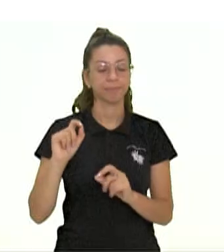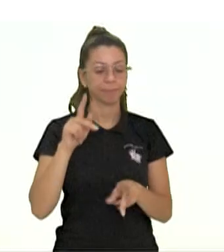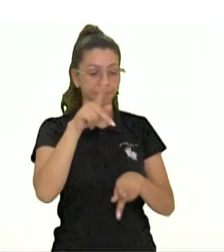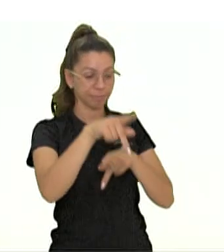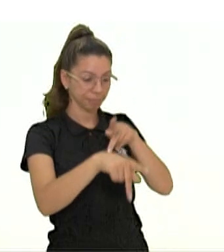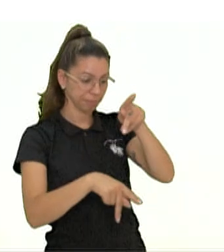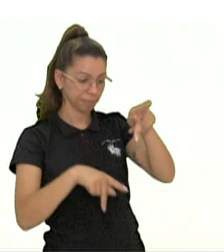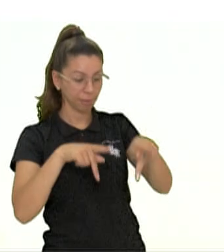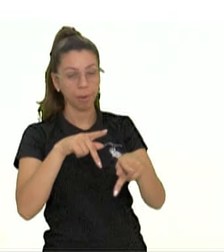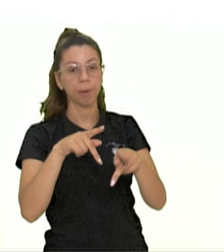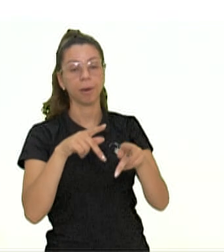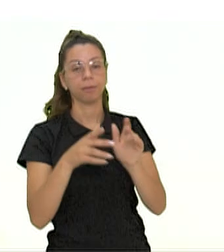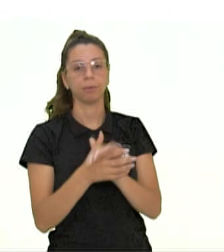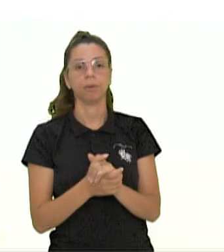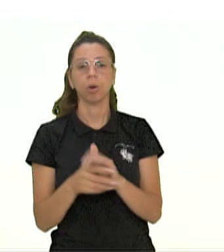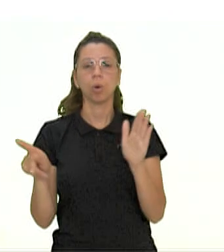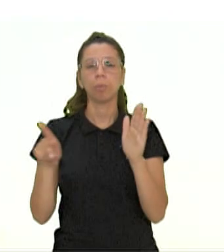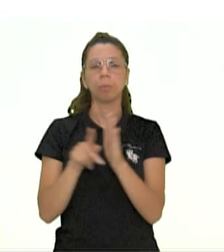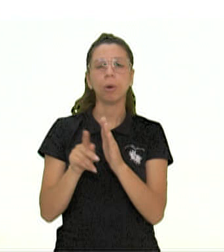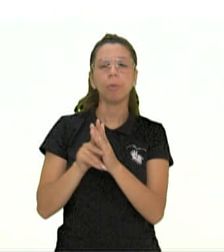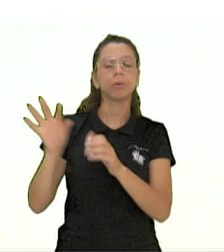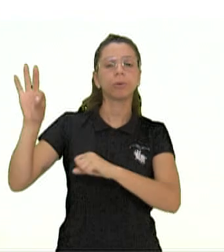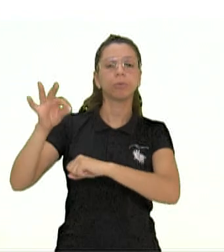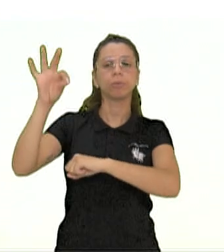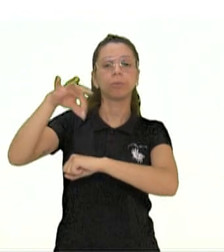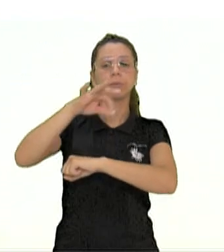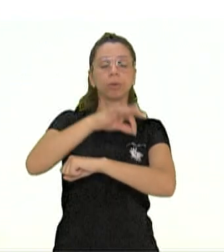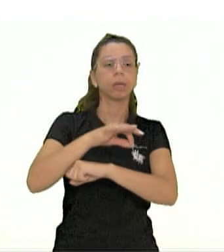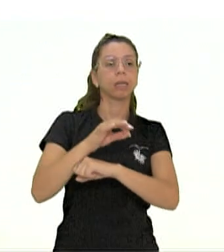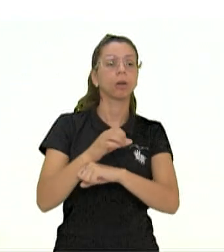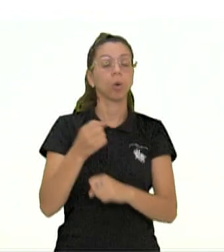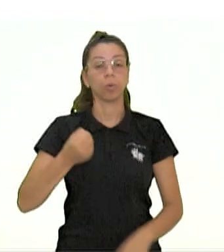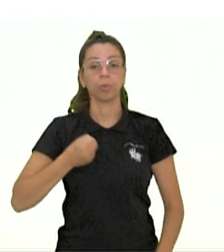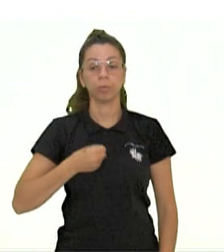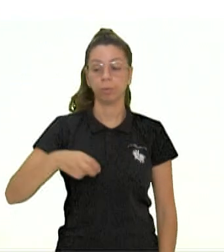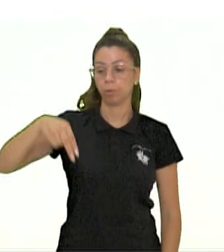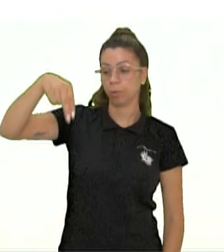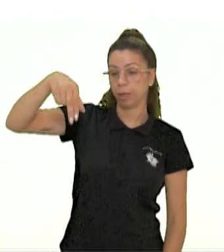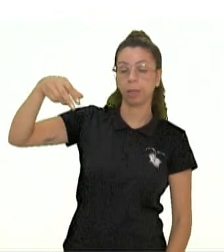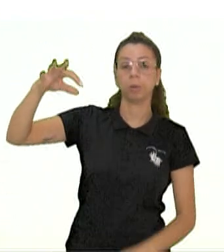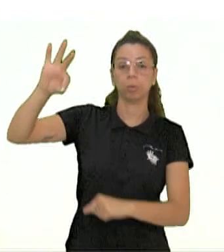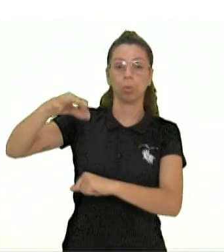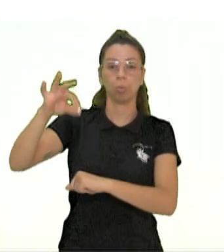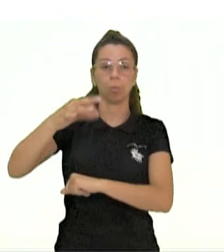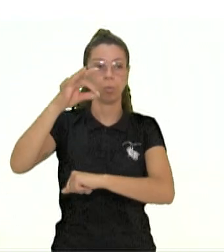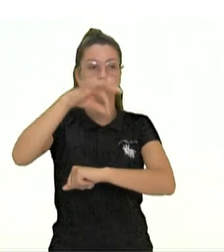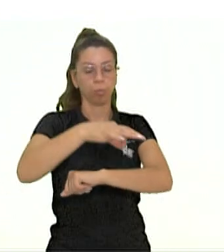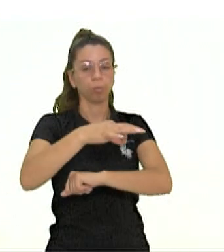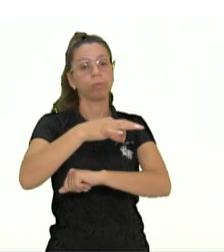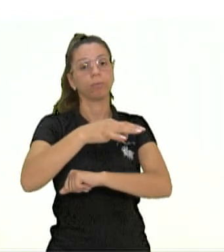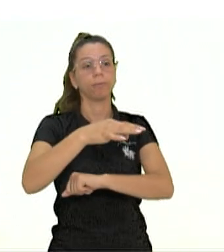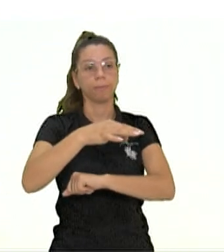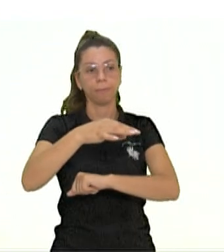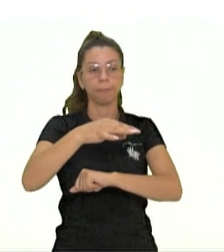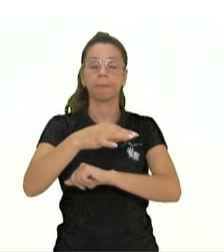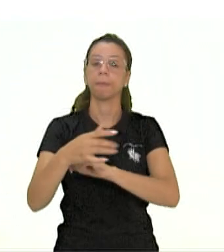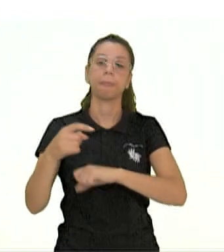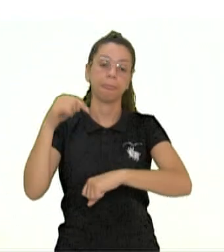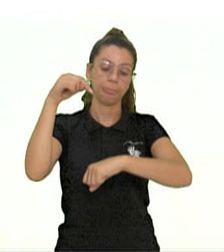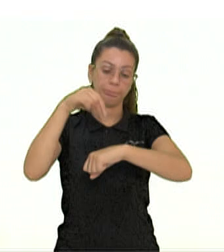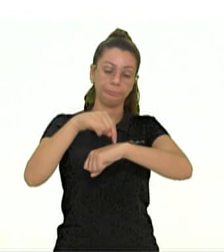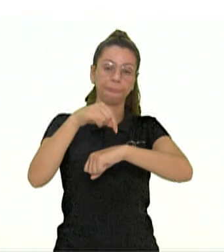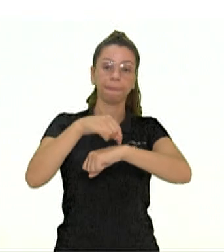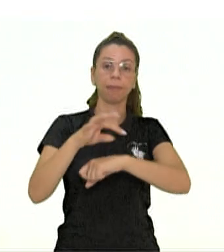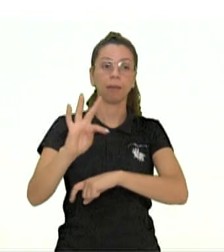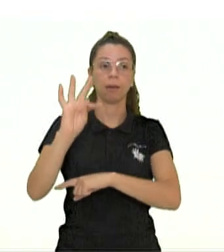população de mosquitos, identificou-se que o número N de mosquitos, T horas após o início